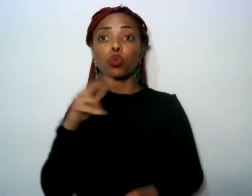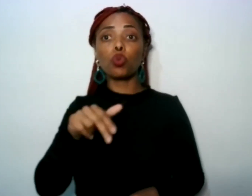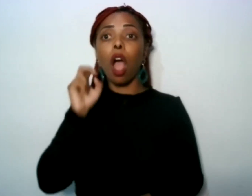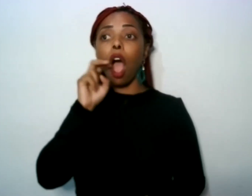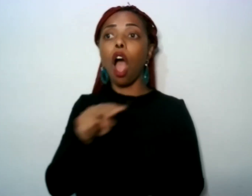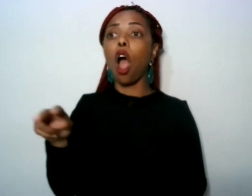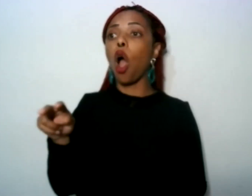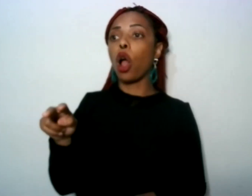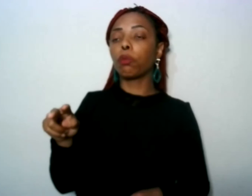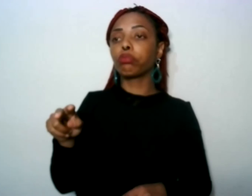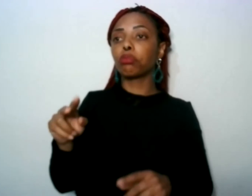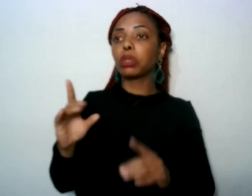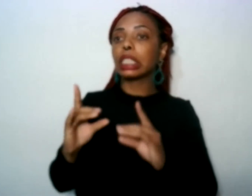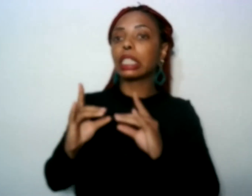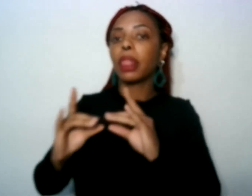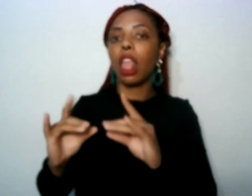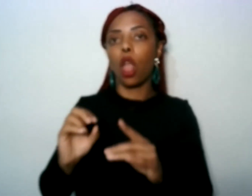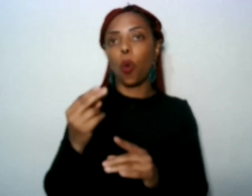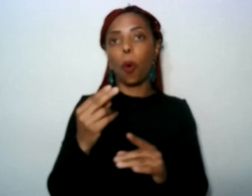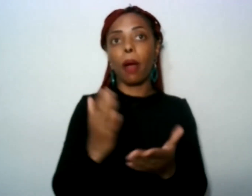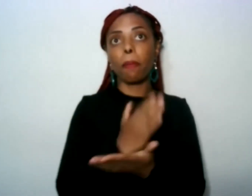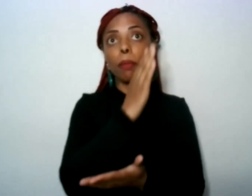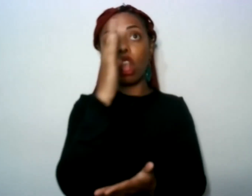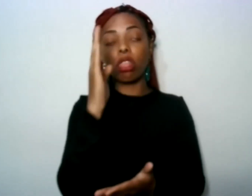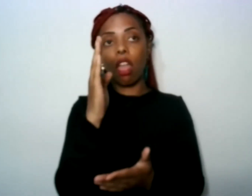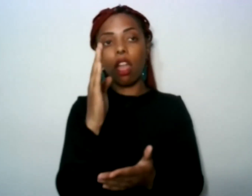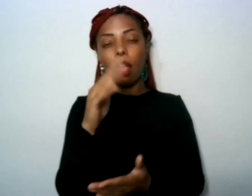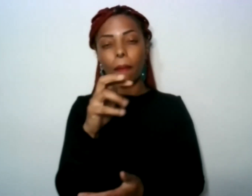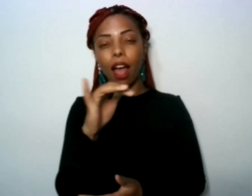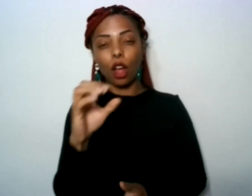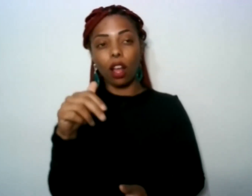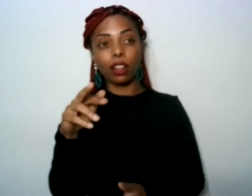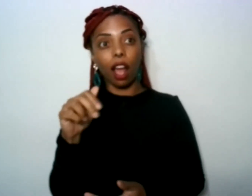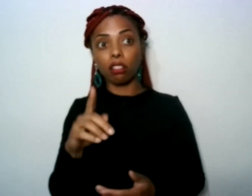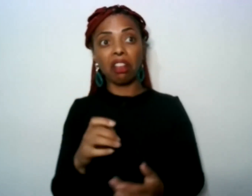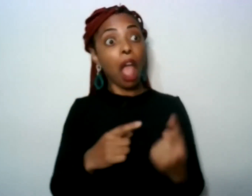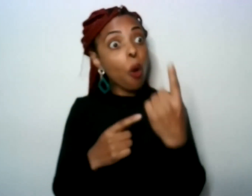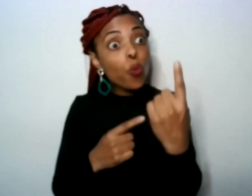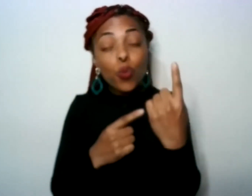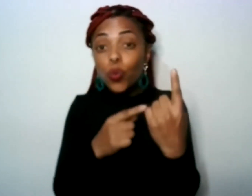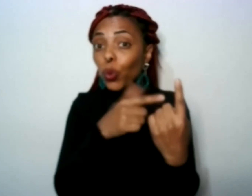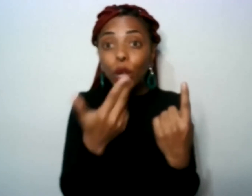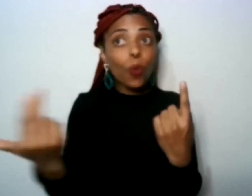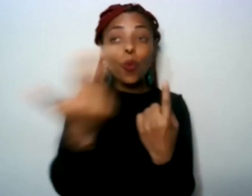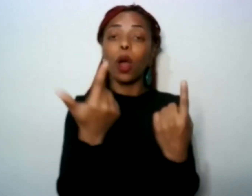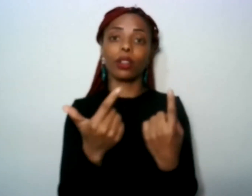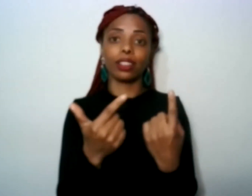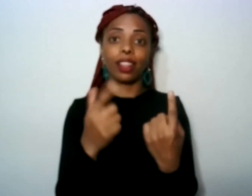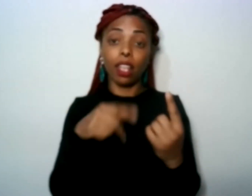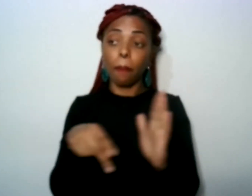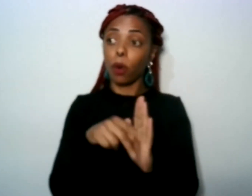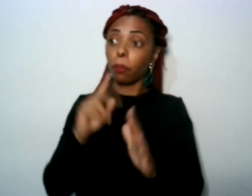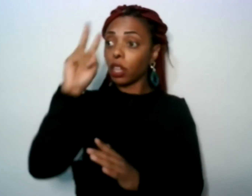de Andrade como um objeto único e como que aquilo faz parte de um todo e na história da arte a gente aprende que às vezes um